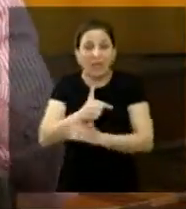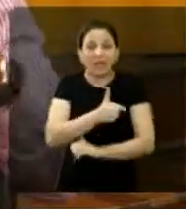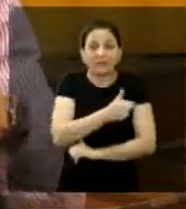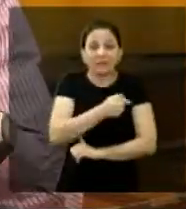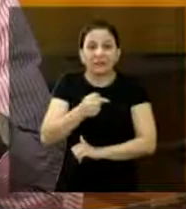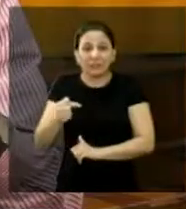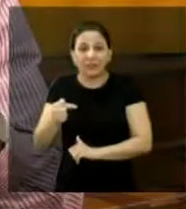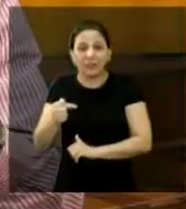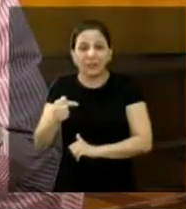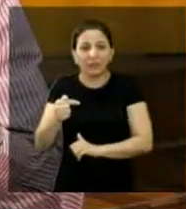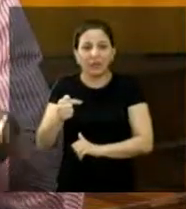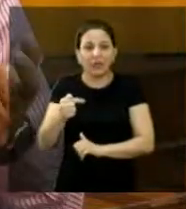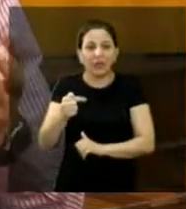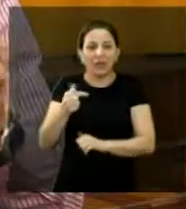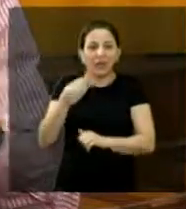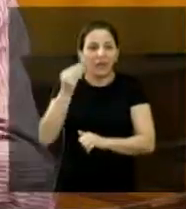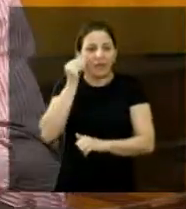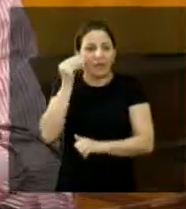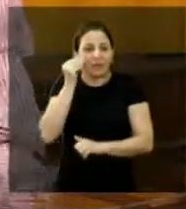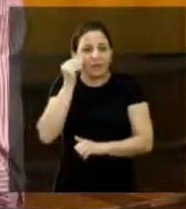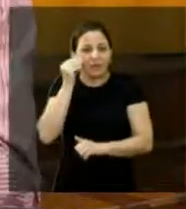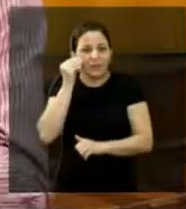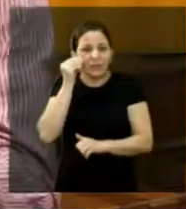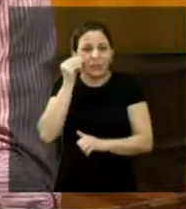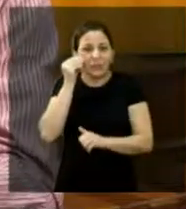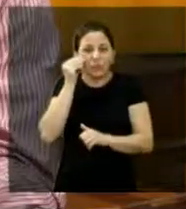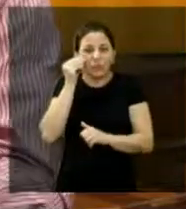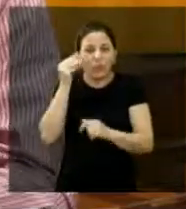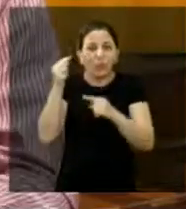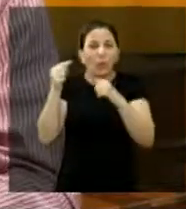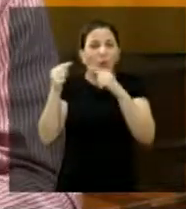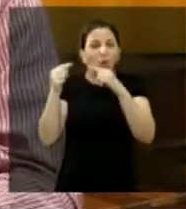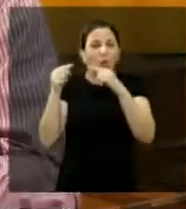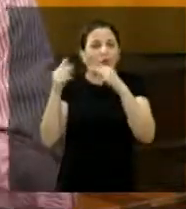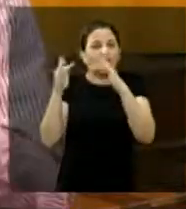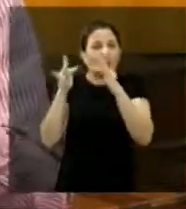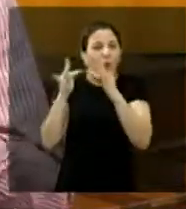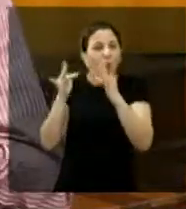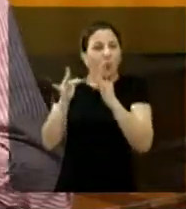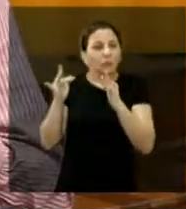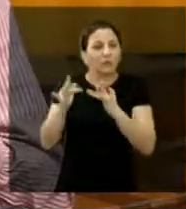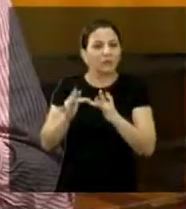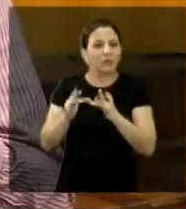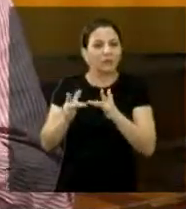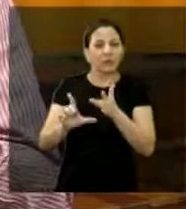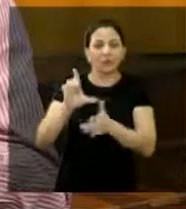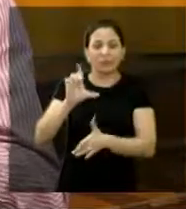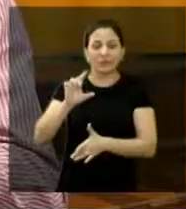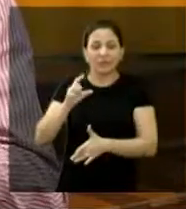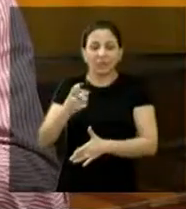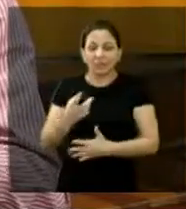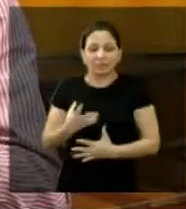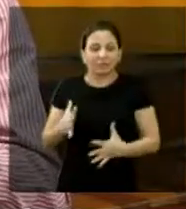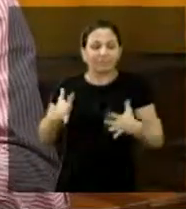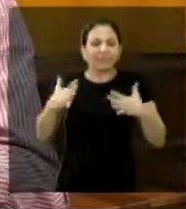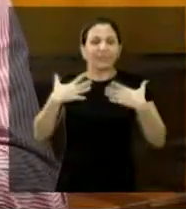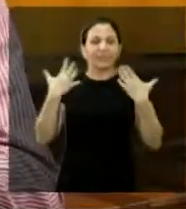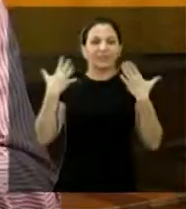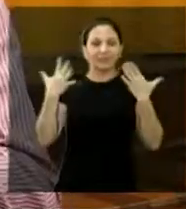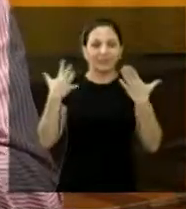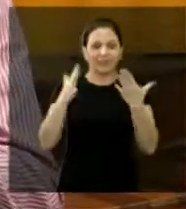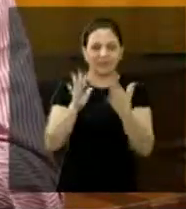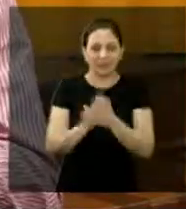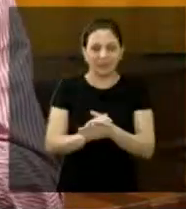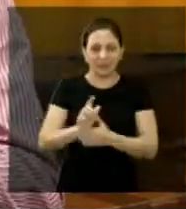inteira uma forma de você, fazer contato com você. Ali eu quase caí da escada. Né? Porque